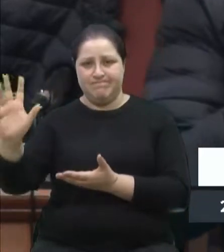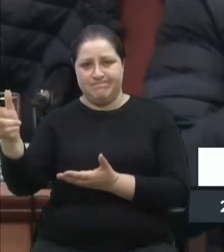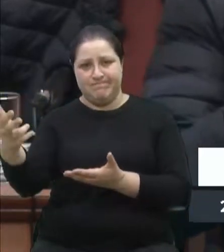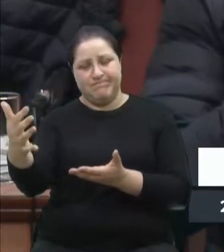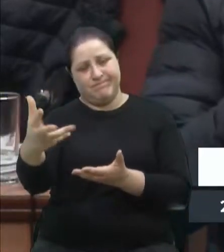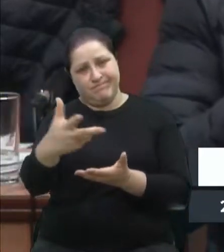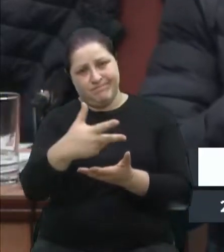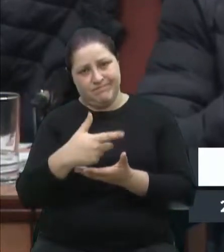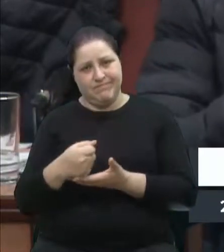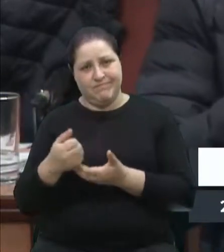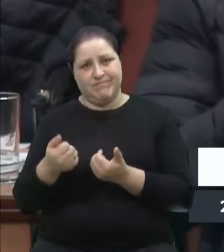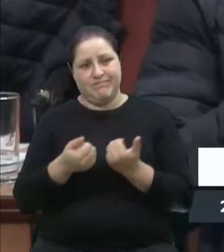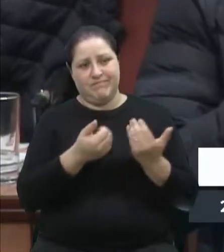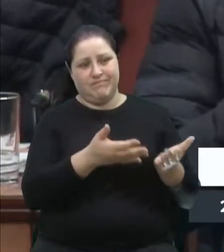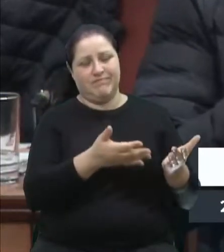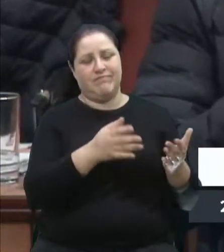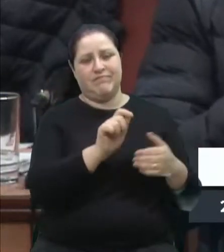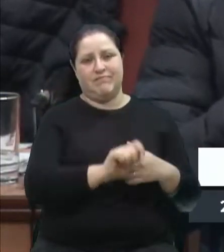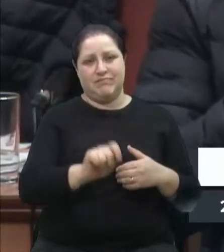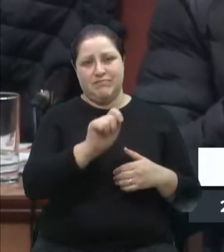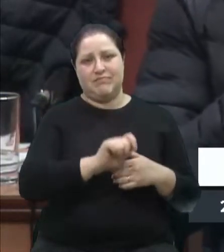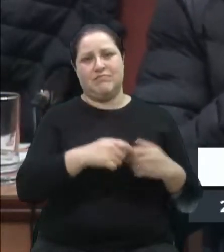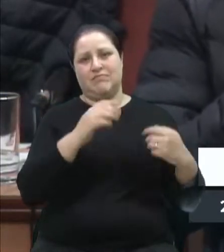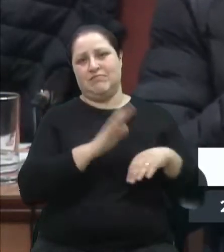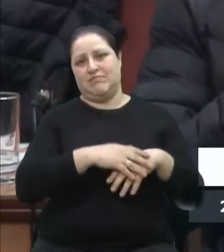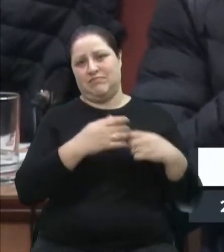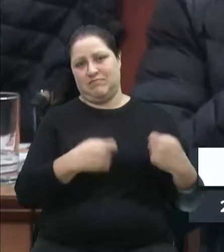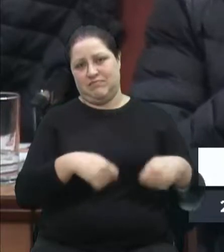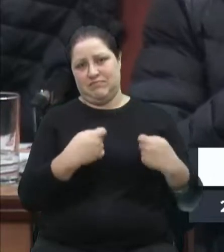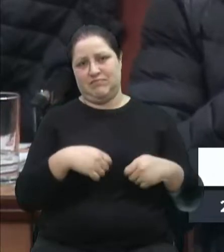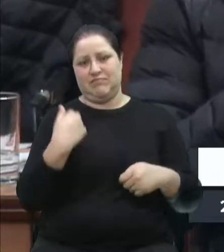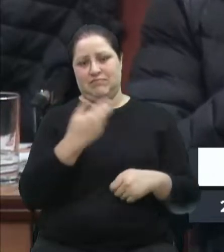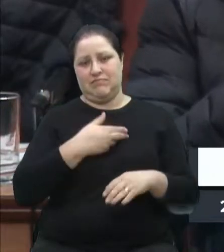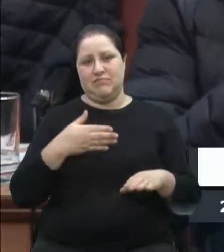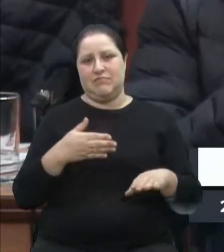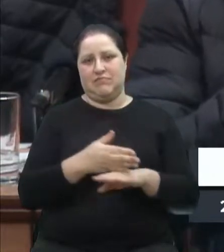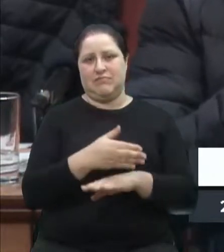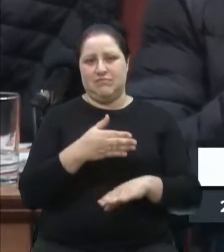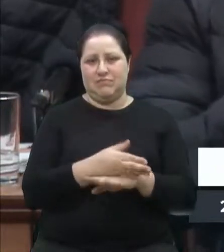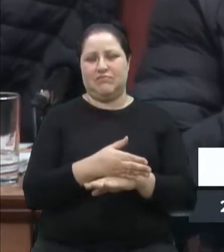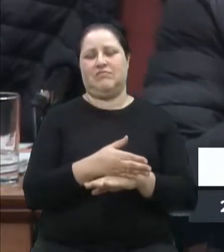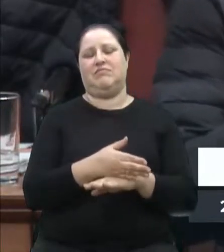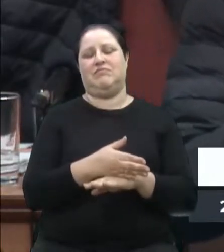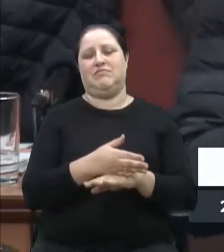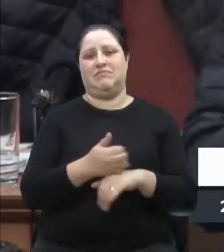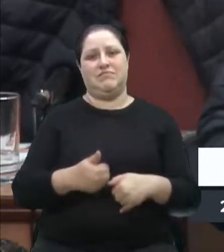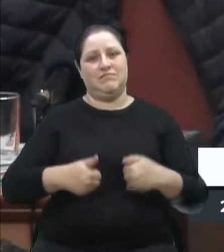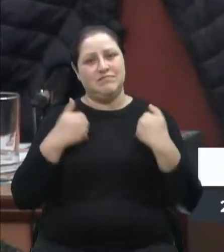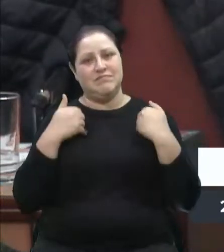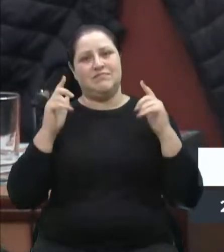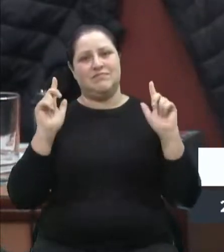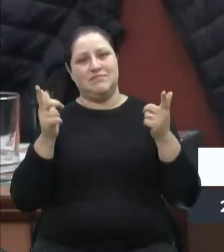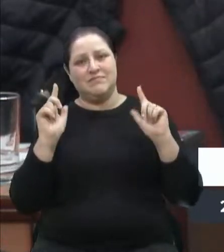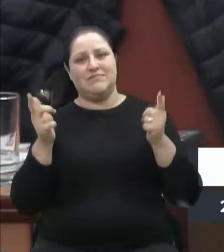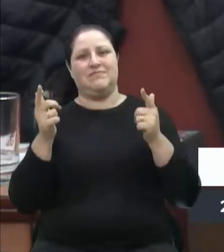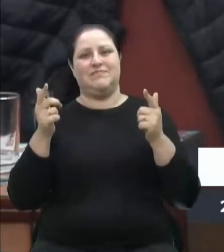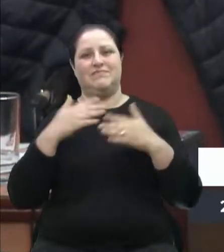ser doado aquela recordados que mais necessita então estivemos lá com muito orgulho com muita diversão e com muito prazer